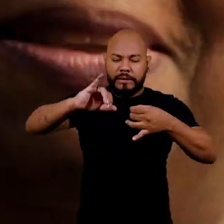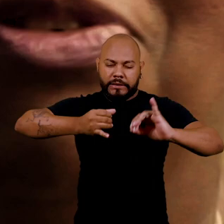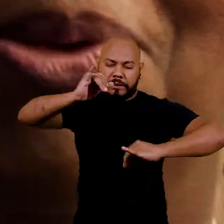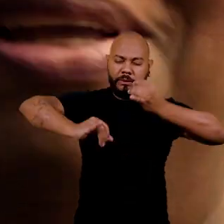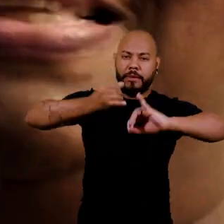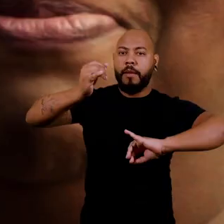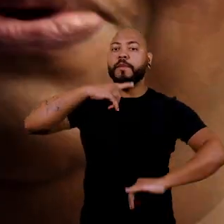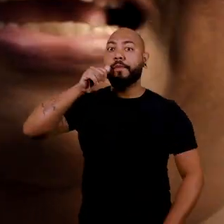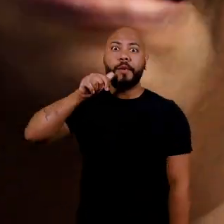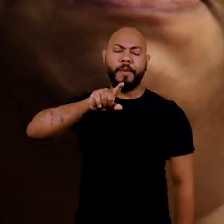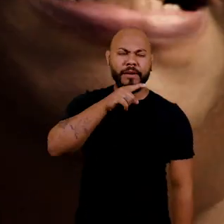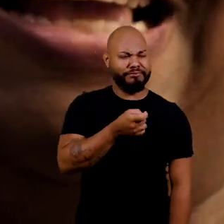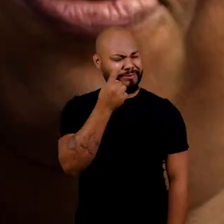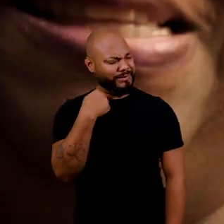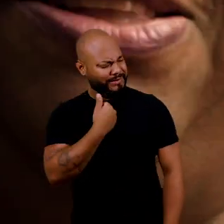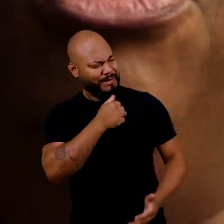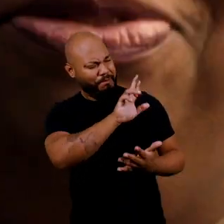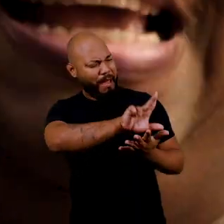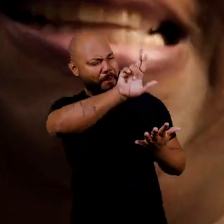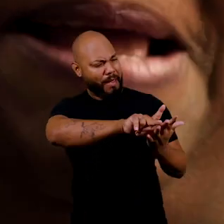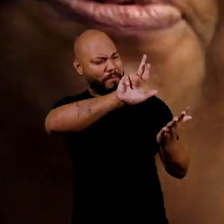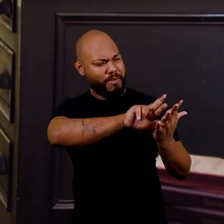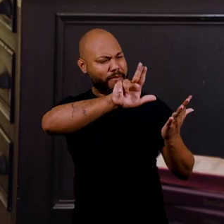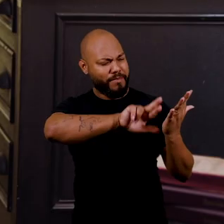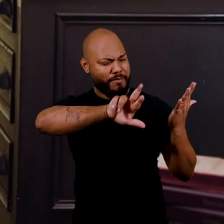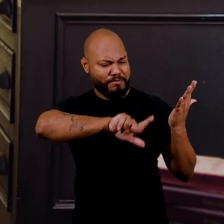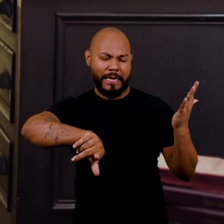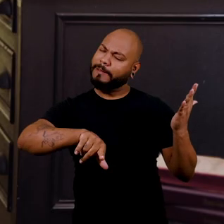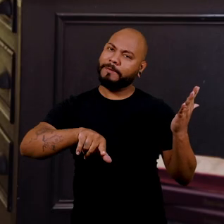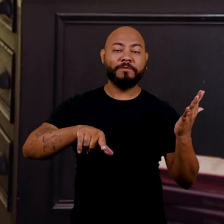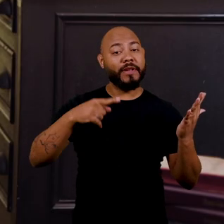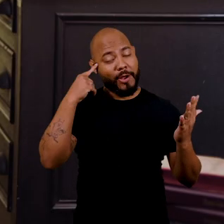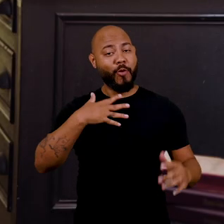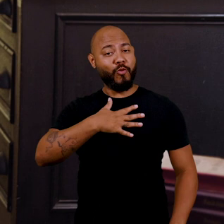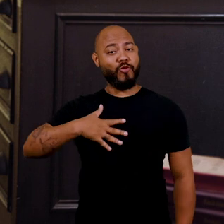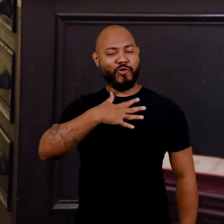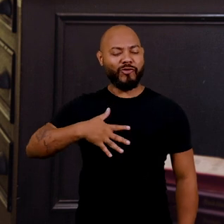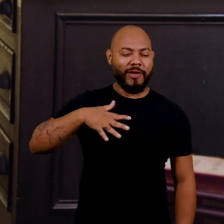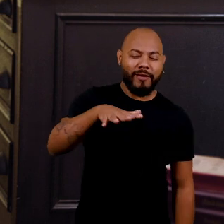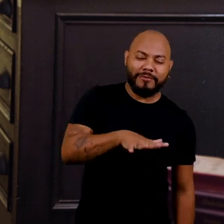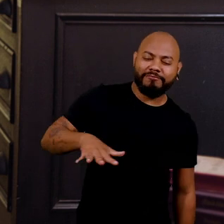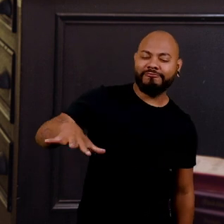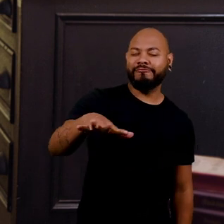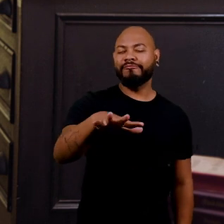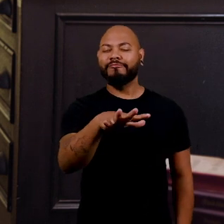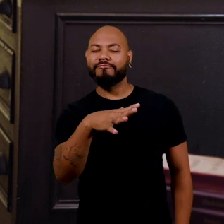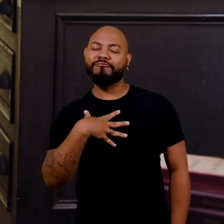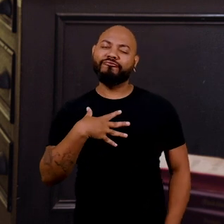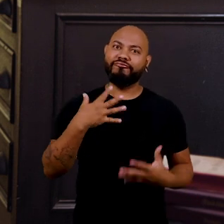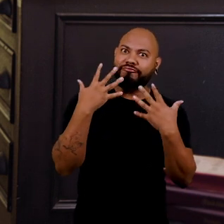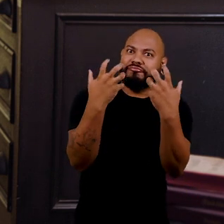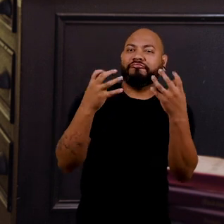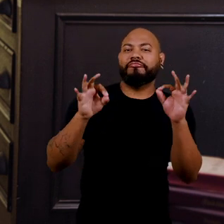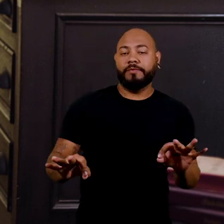meus pais ficavam doidos, assim. Por que essa menina quer coisas tão diversas, né? Então eu fui gostando desse universo, lendo muito. E quando eu tava na